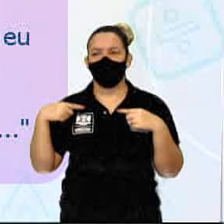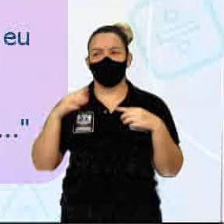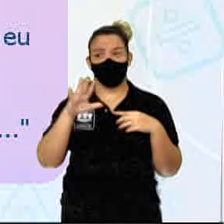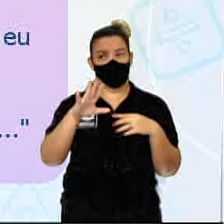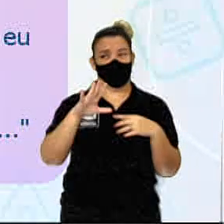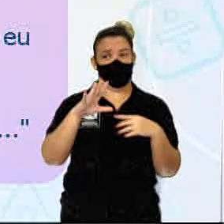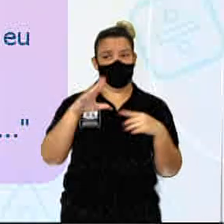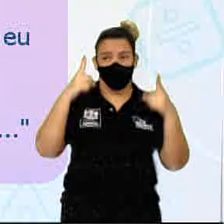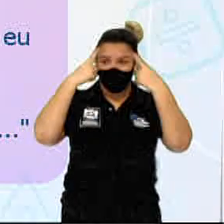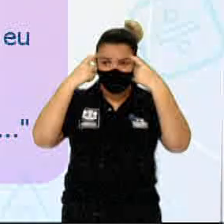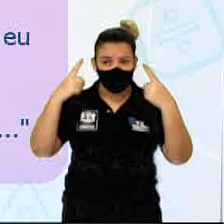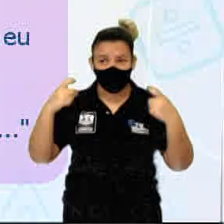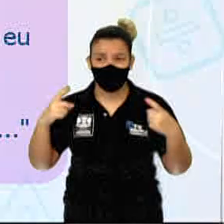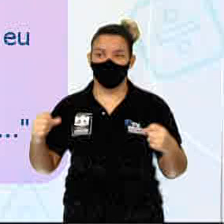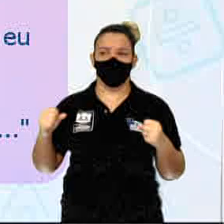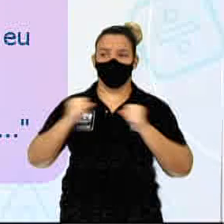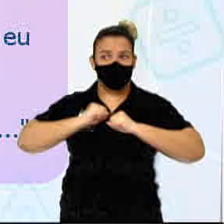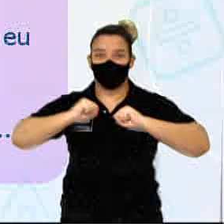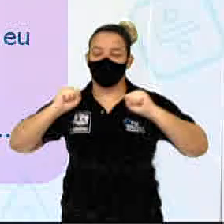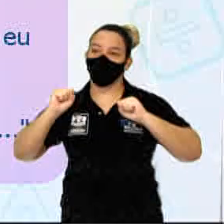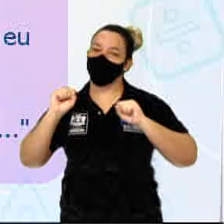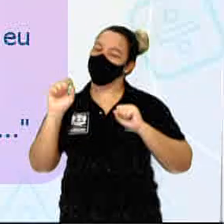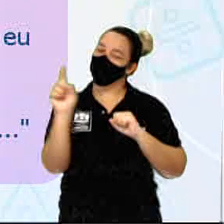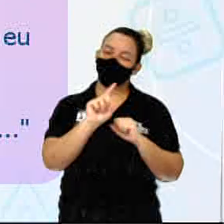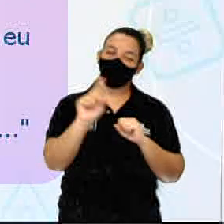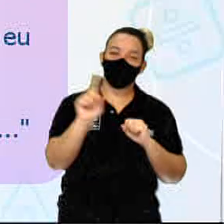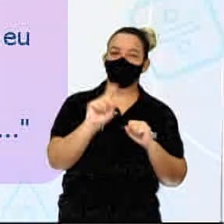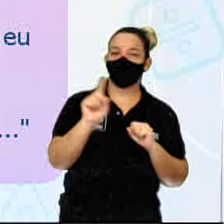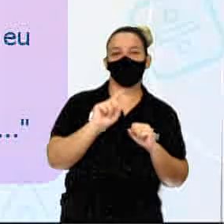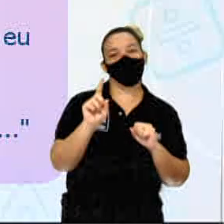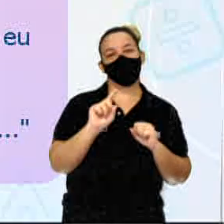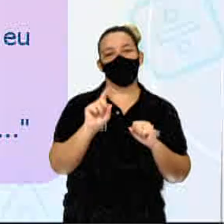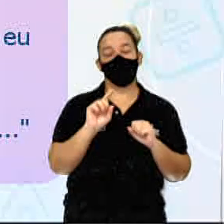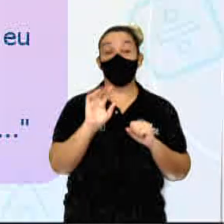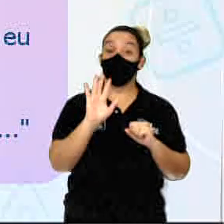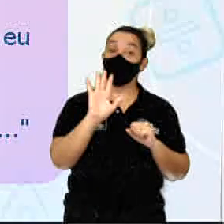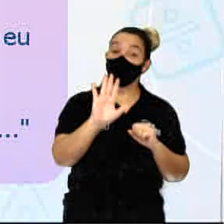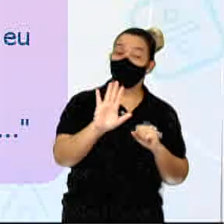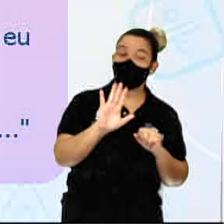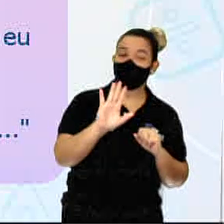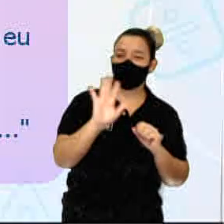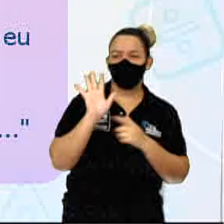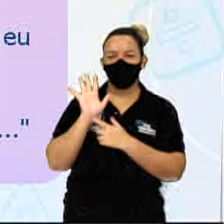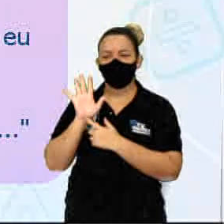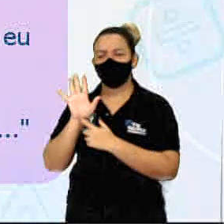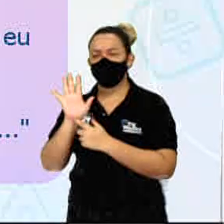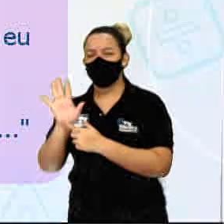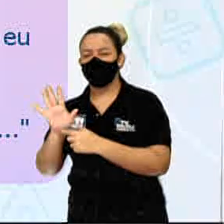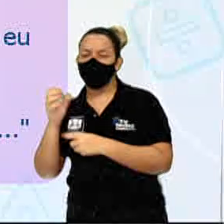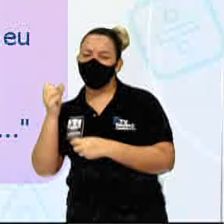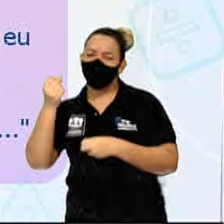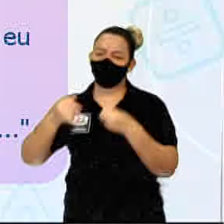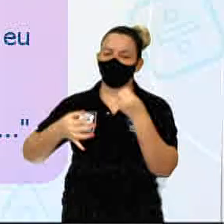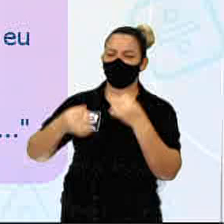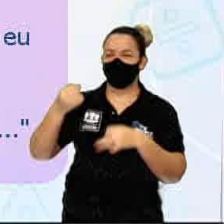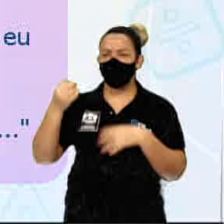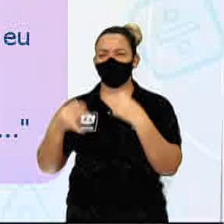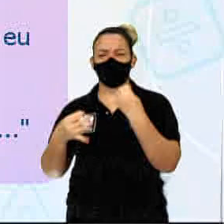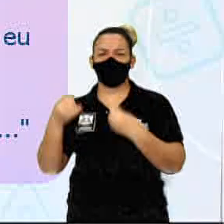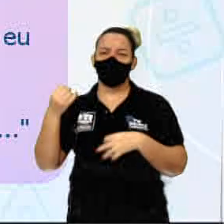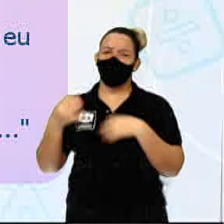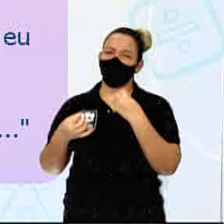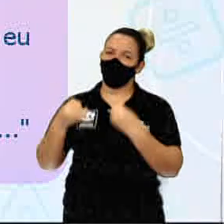violento ao tratar com ele. Ao invés disso, apresentaria alguns argumentos para justificar o motivo pelo